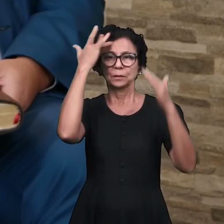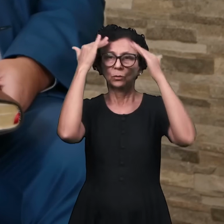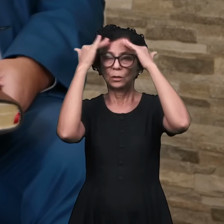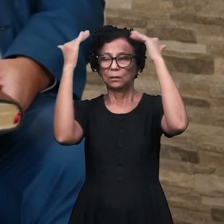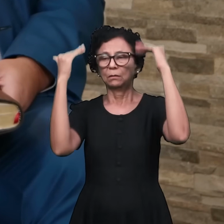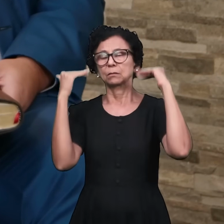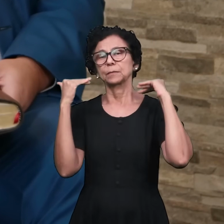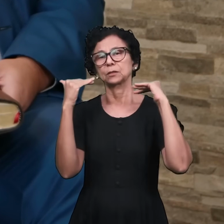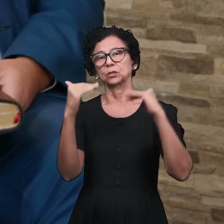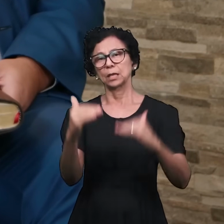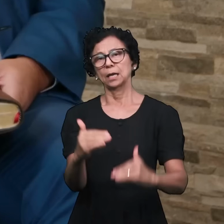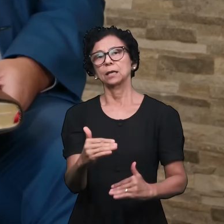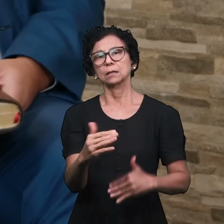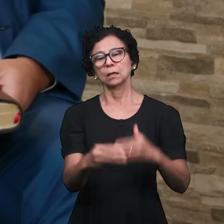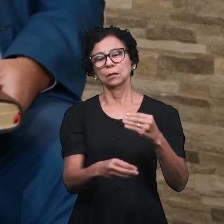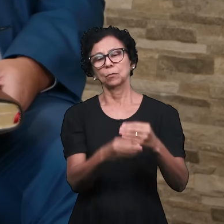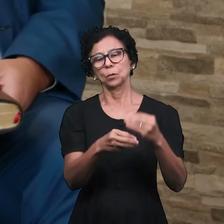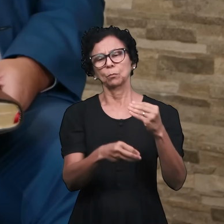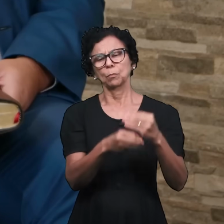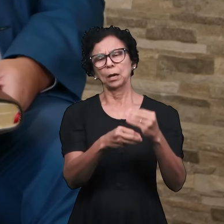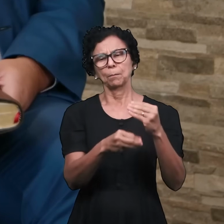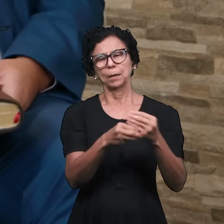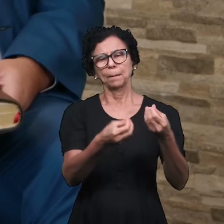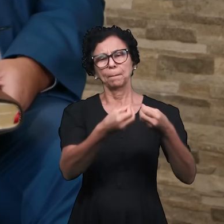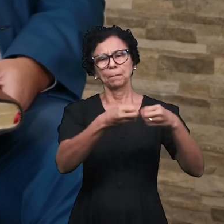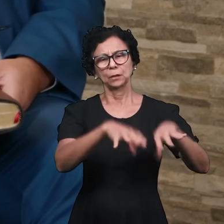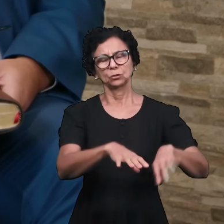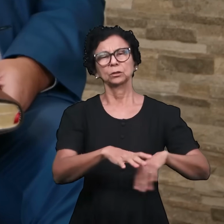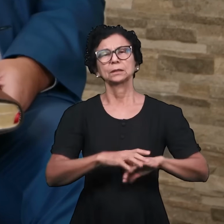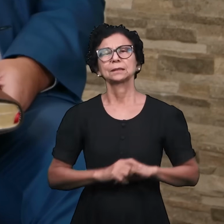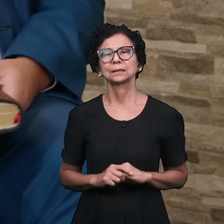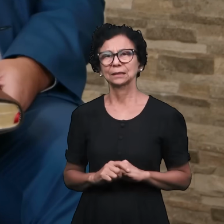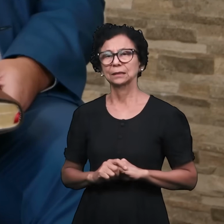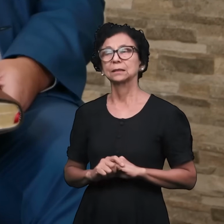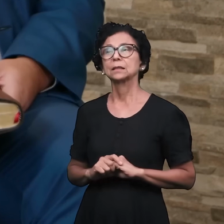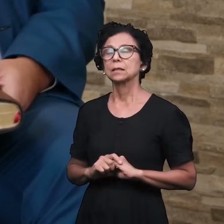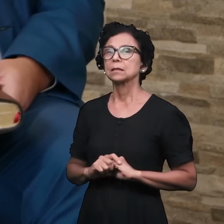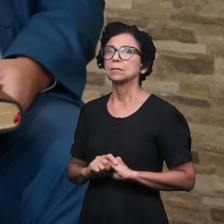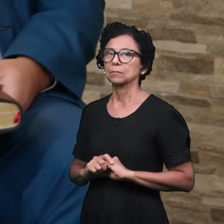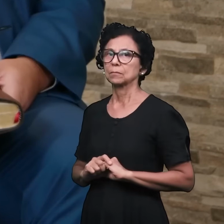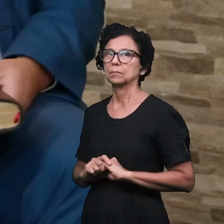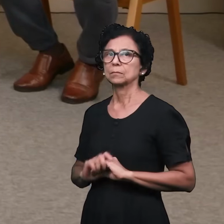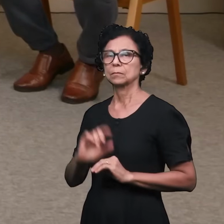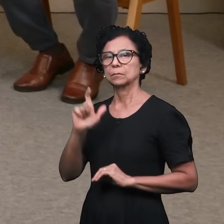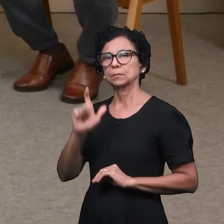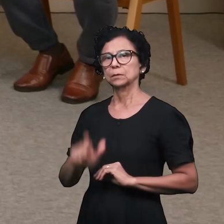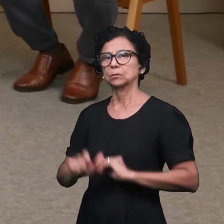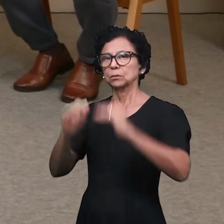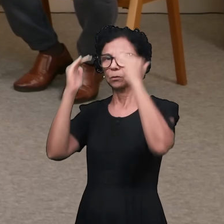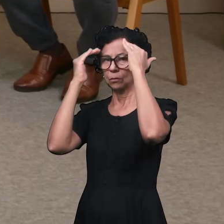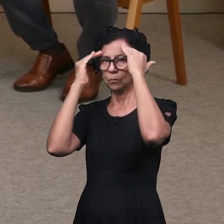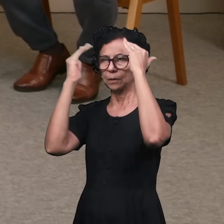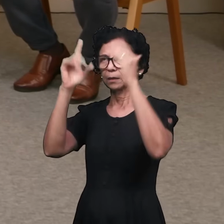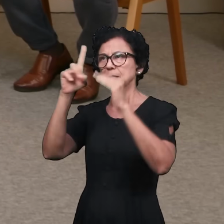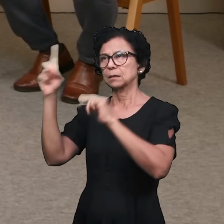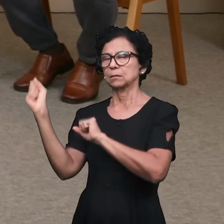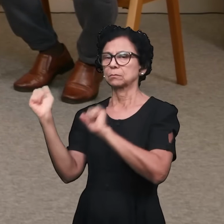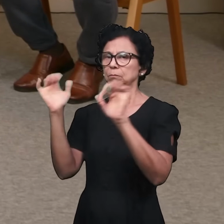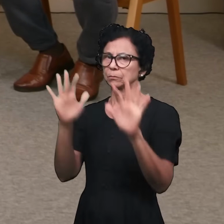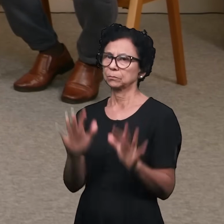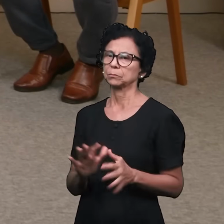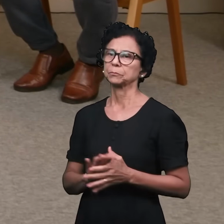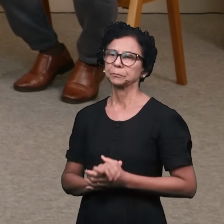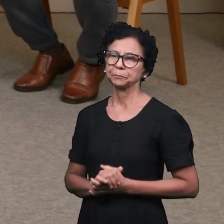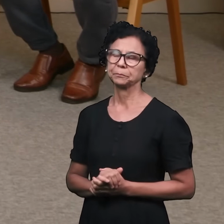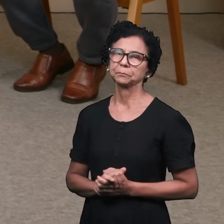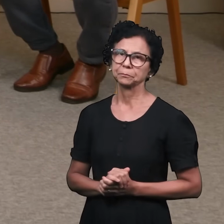acumula prejuízos, quem obedece, a bênção do Senhor é sobre aqueles que obedecem. É isso